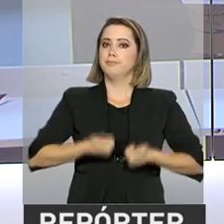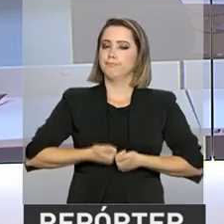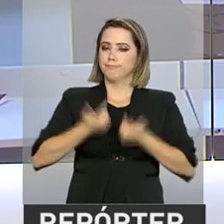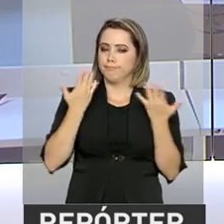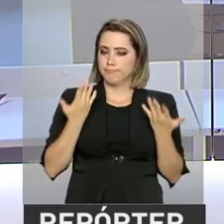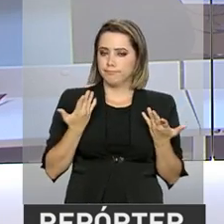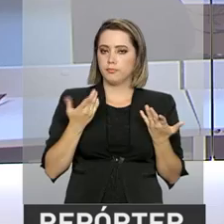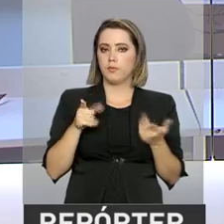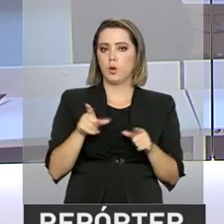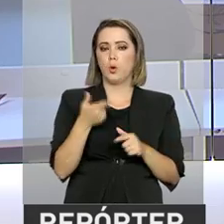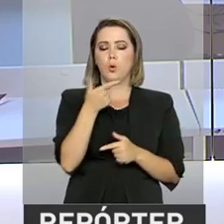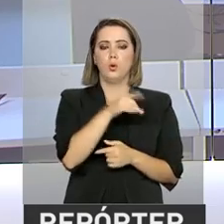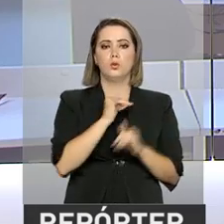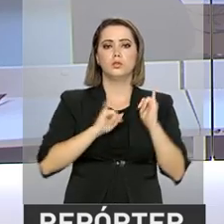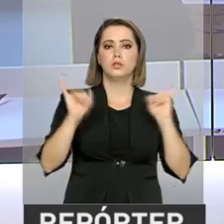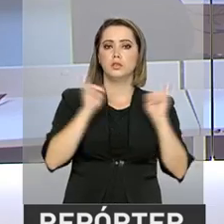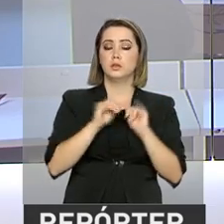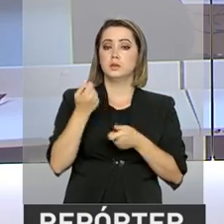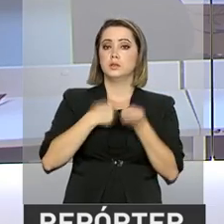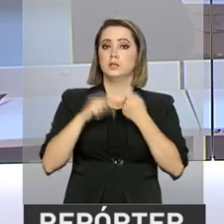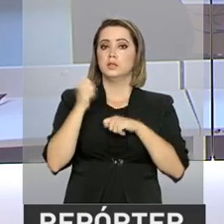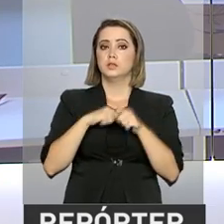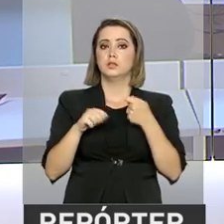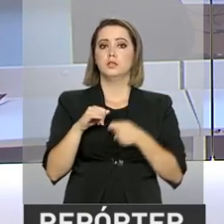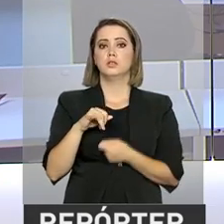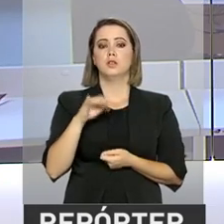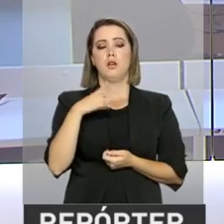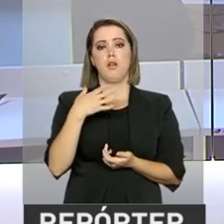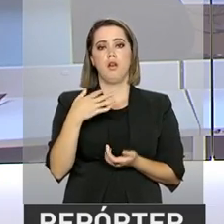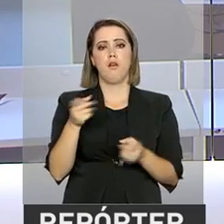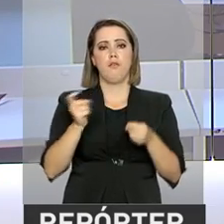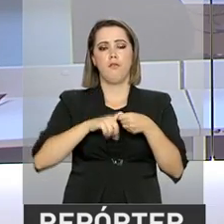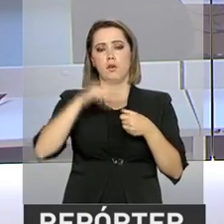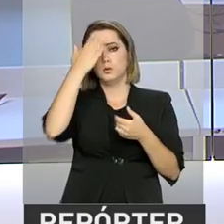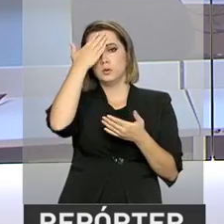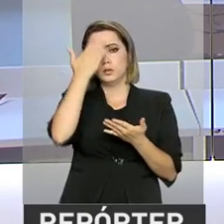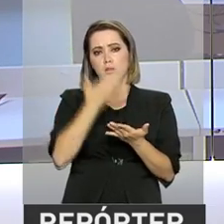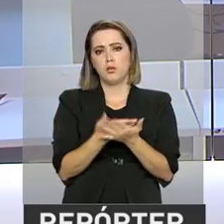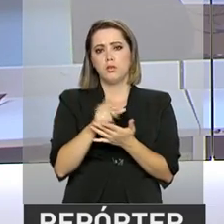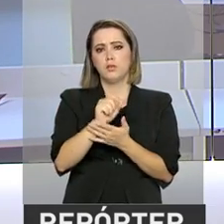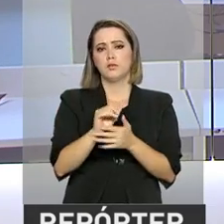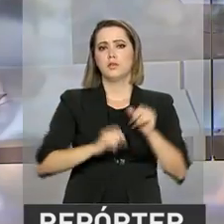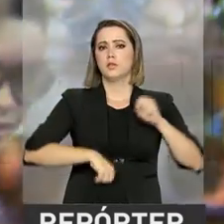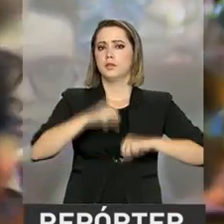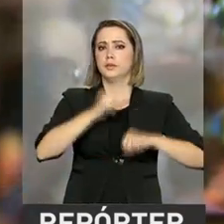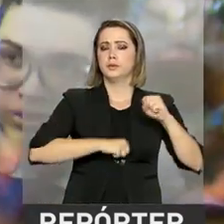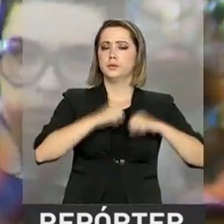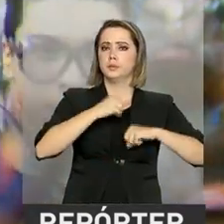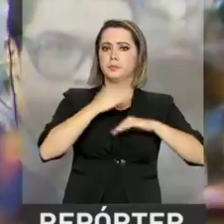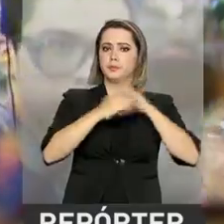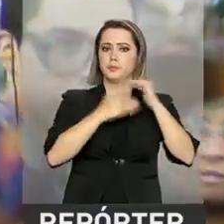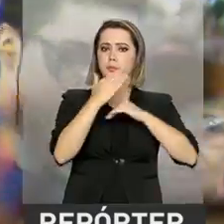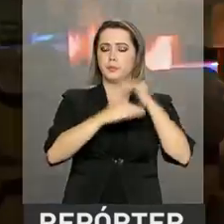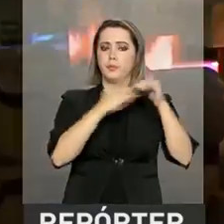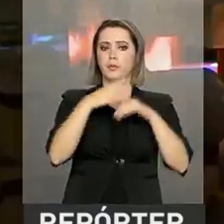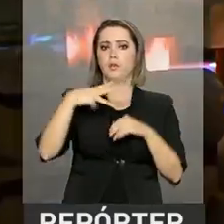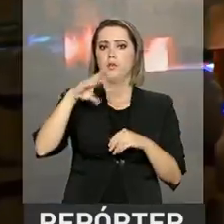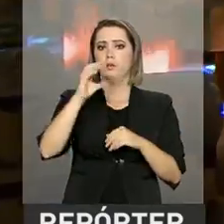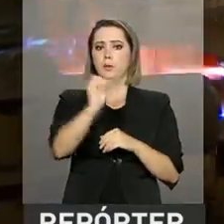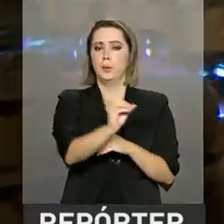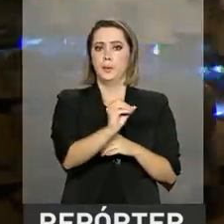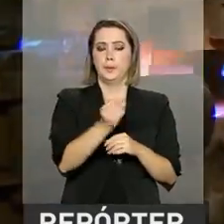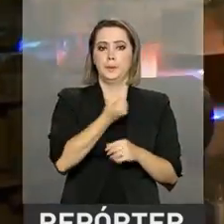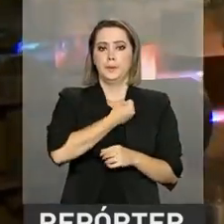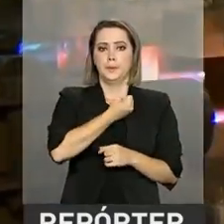e outra notícia sobre a economia é o índice de confiança da indústria que voltou a crescer em março o indicador chegou